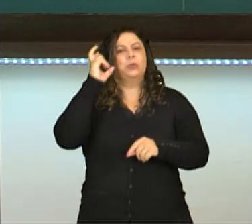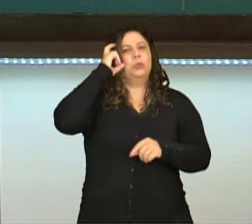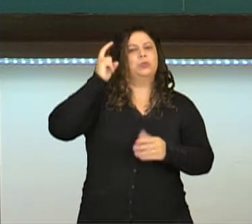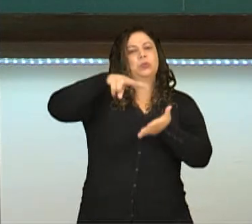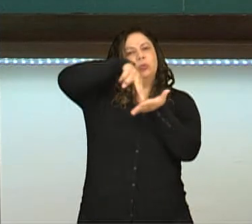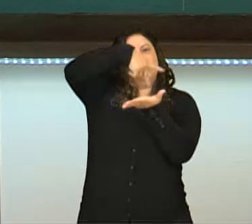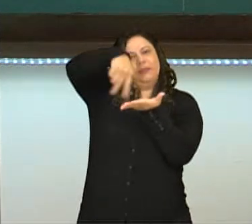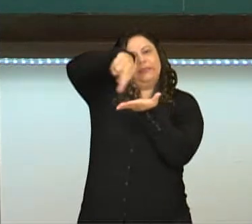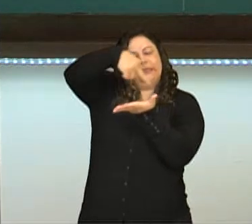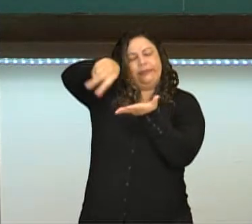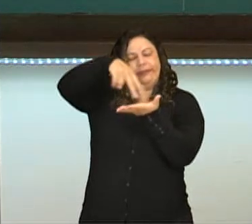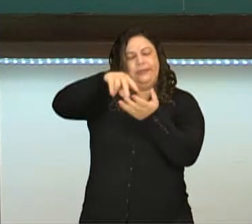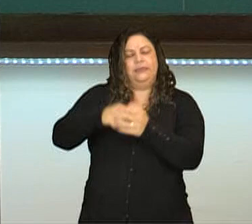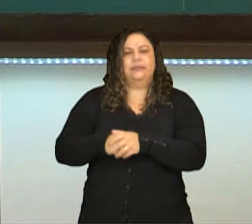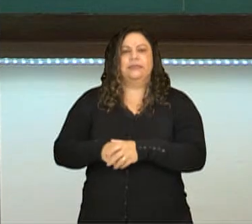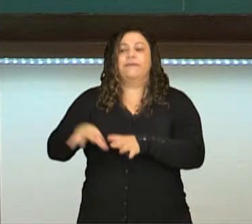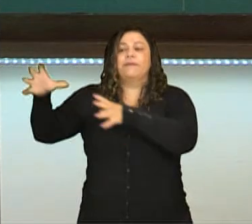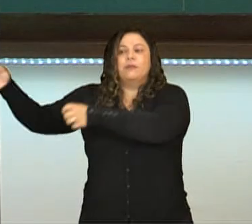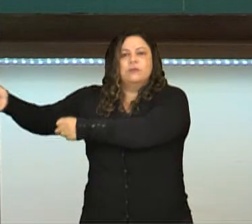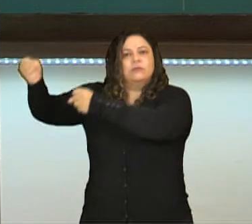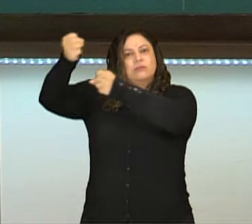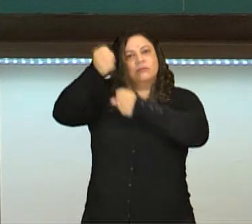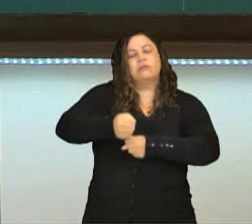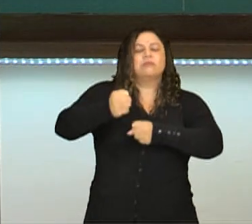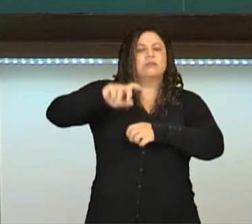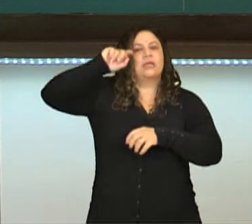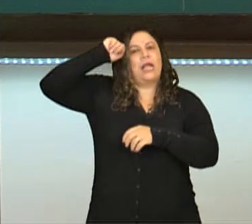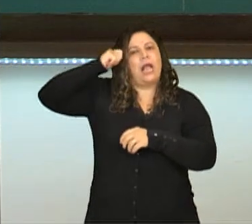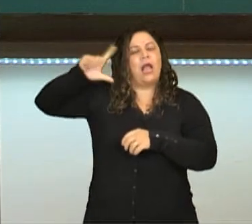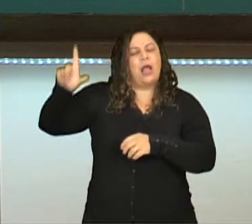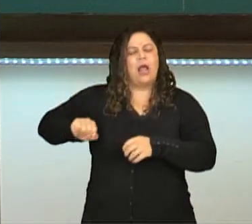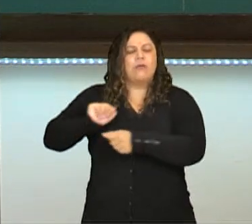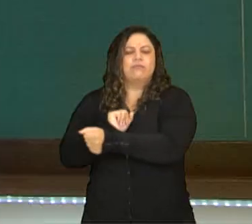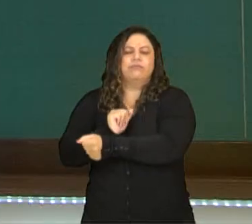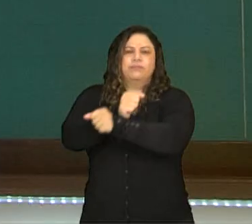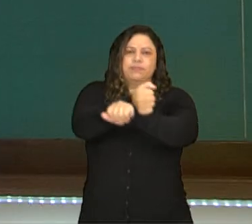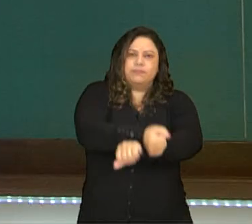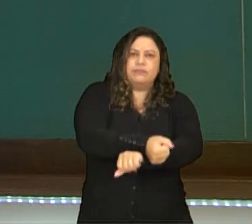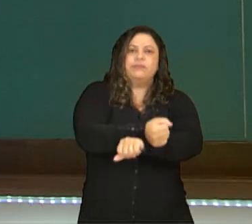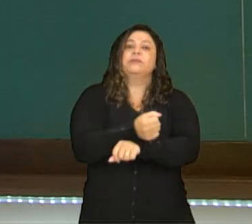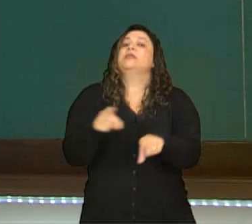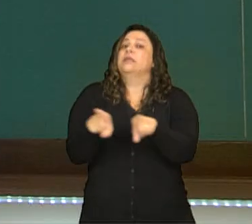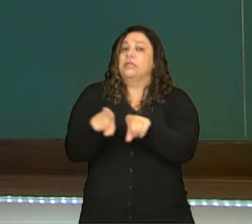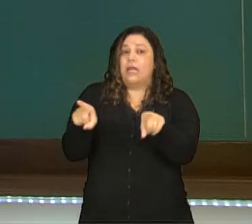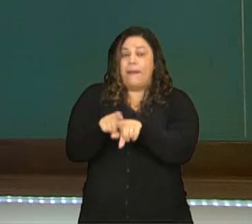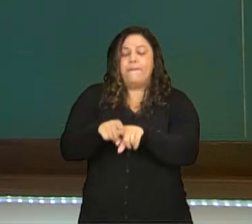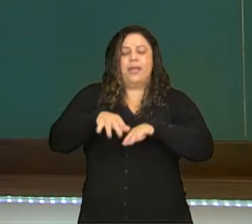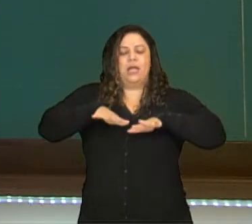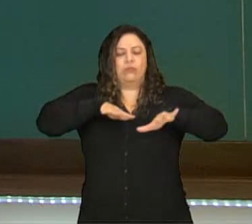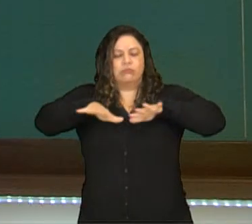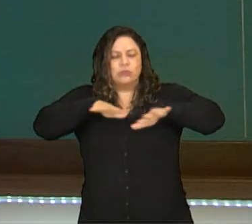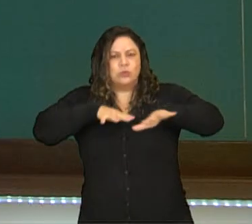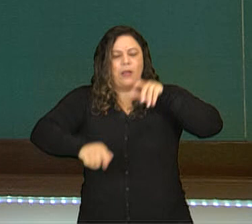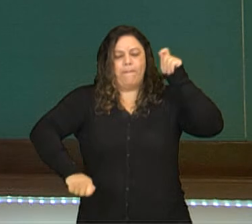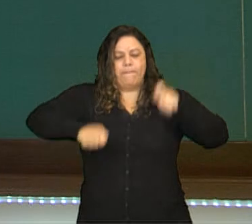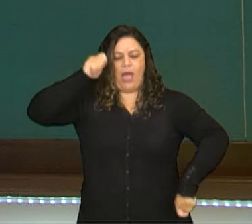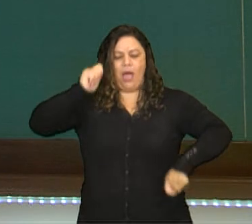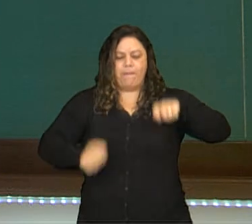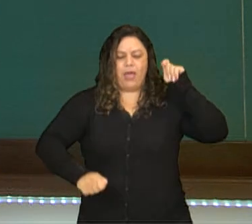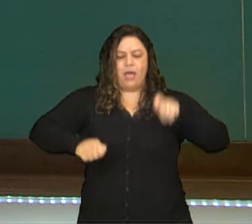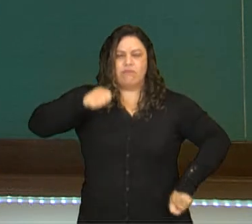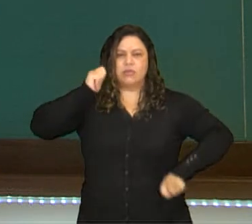população africana, que foram trazidos para serem os trabalhadores escravos, também vieram os ritmos, os tambores e a